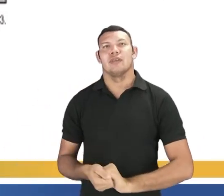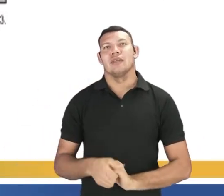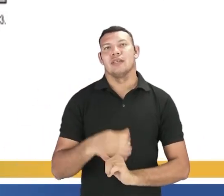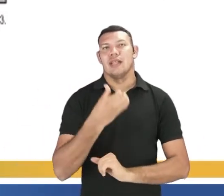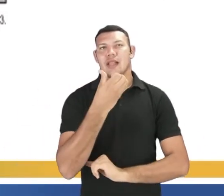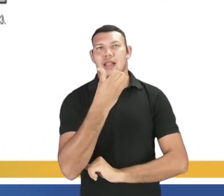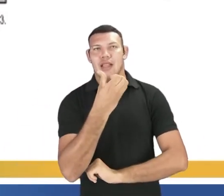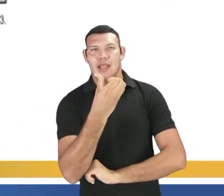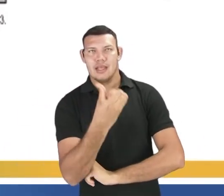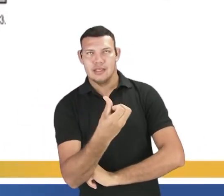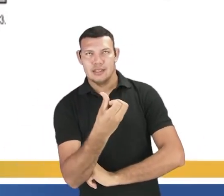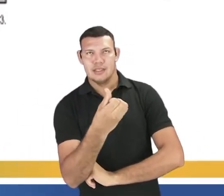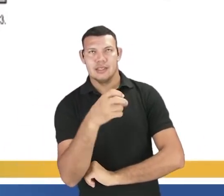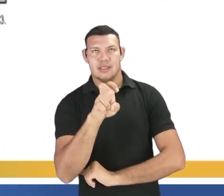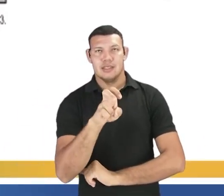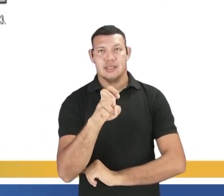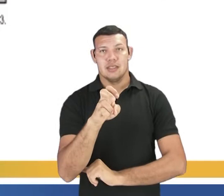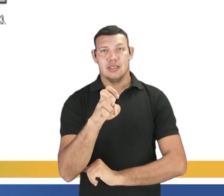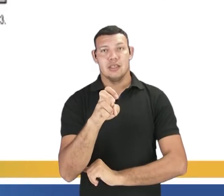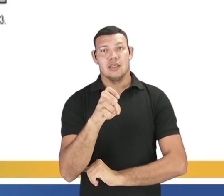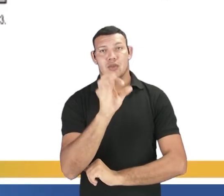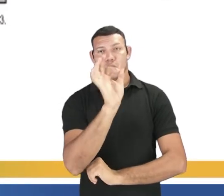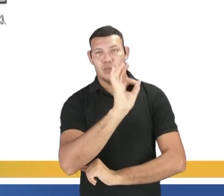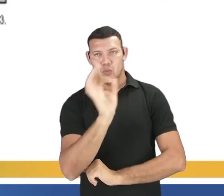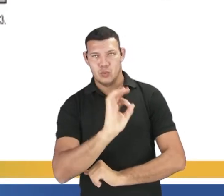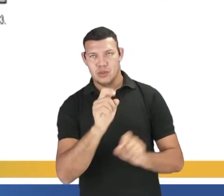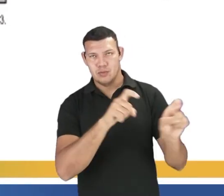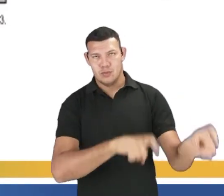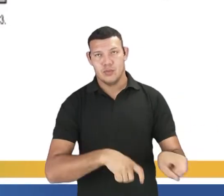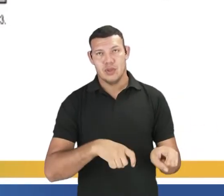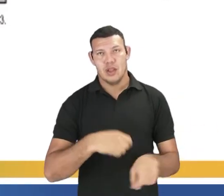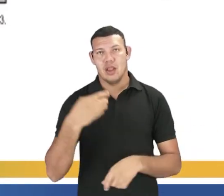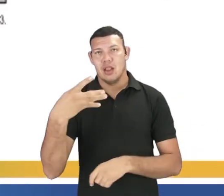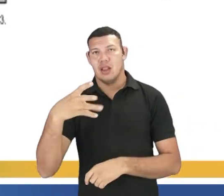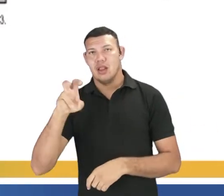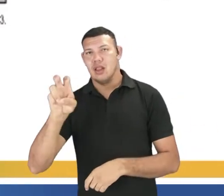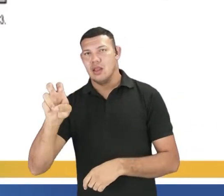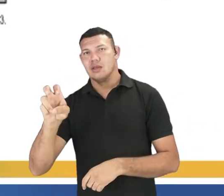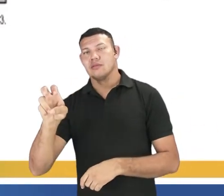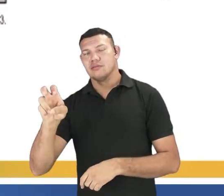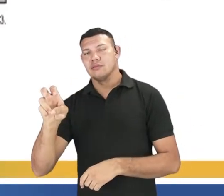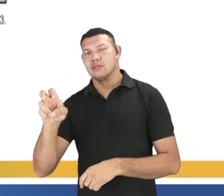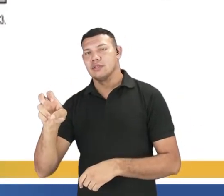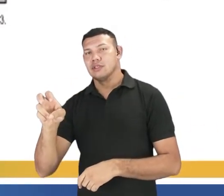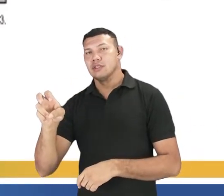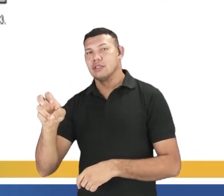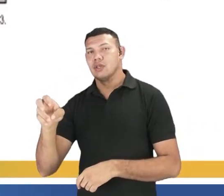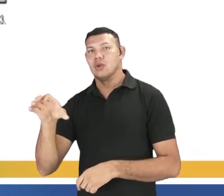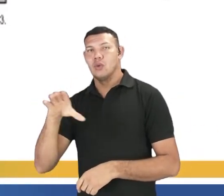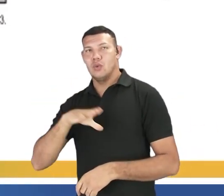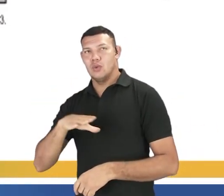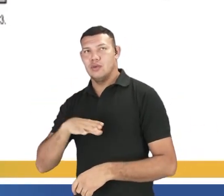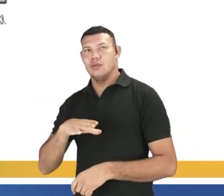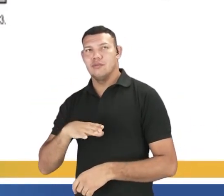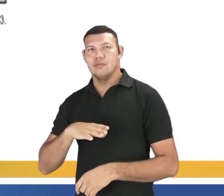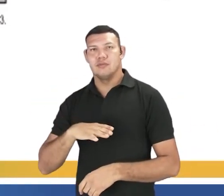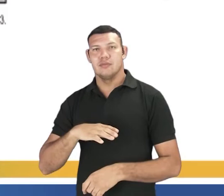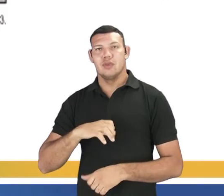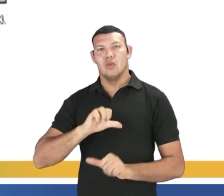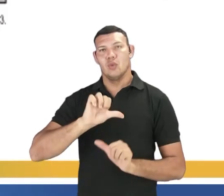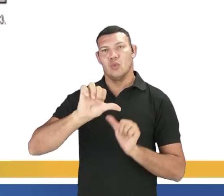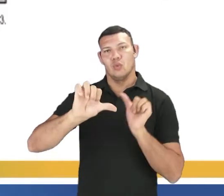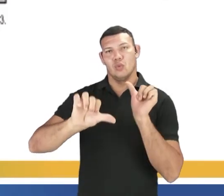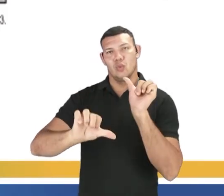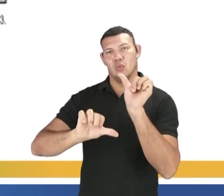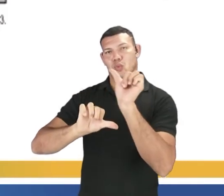45%. Na década de 70, e veja que a população já ultrapassa, né, a população urbana passa a